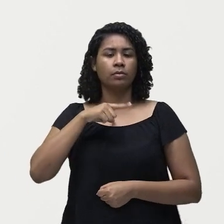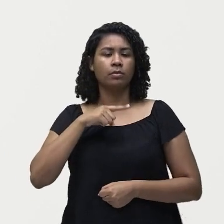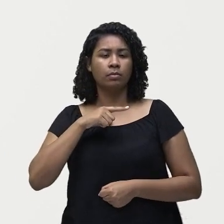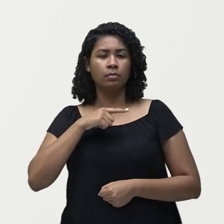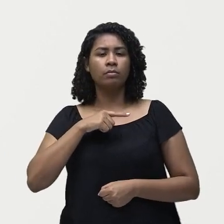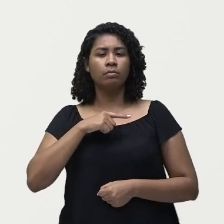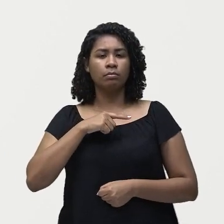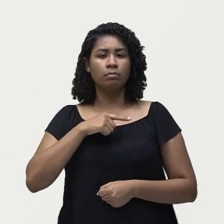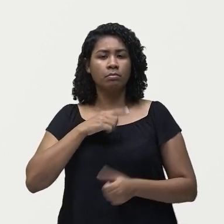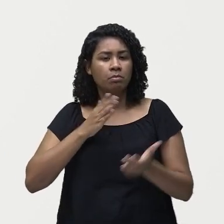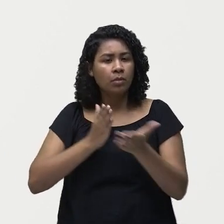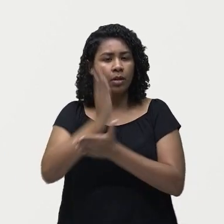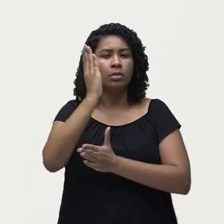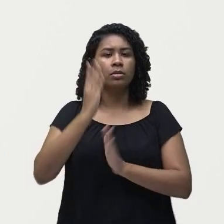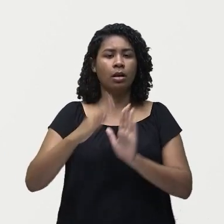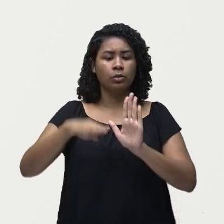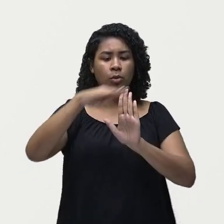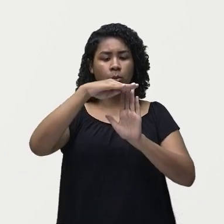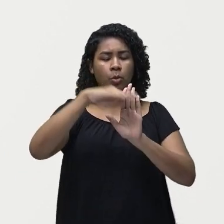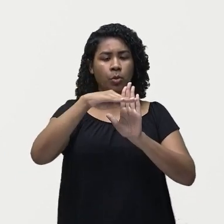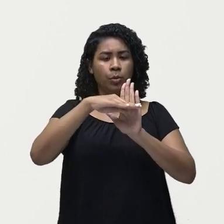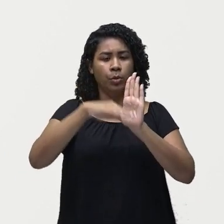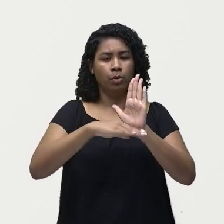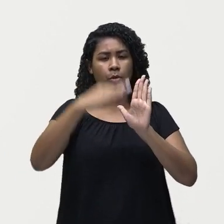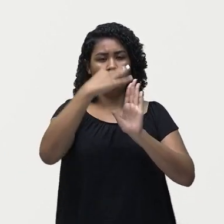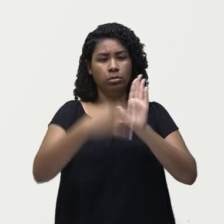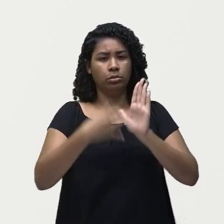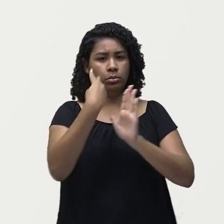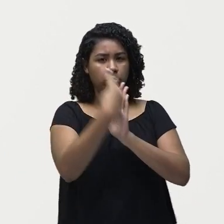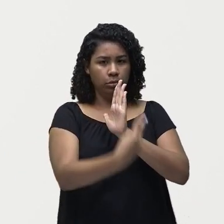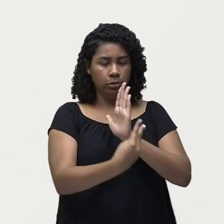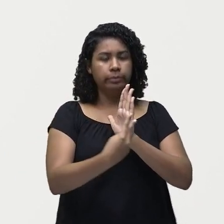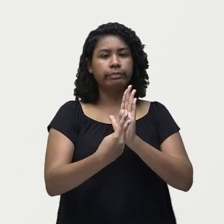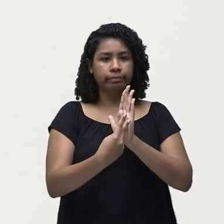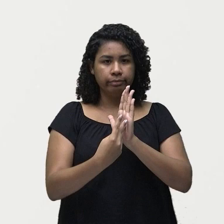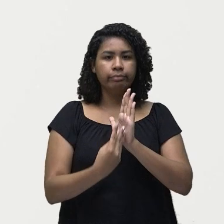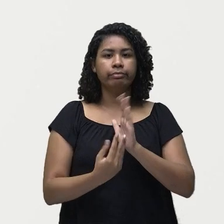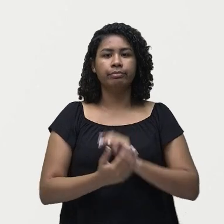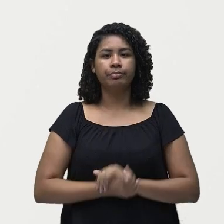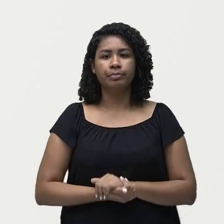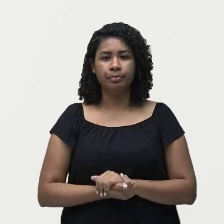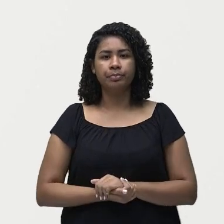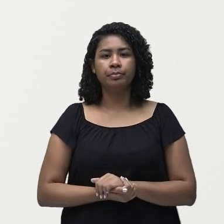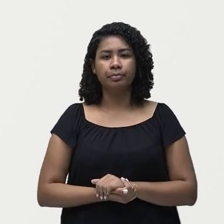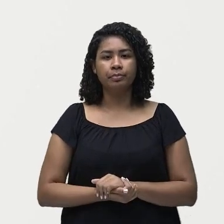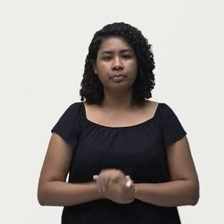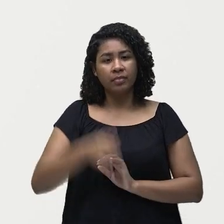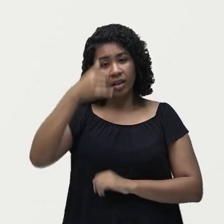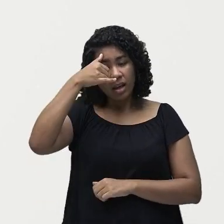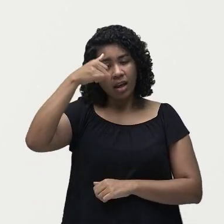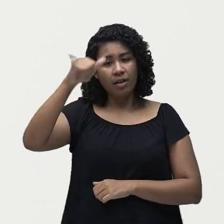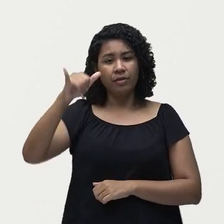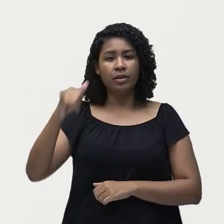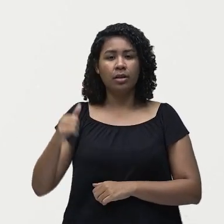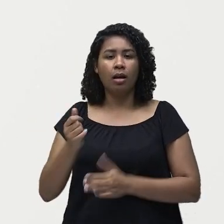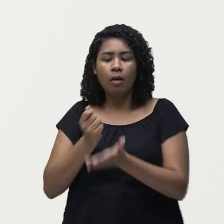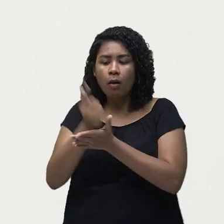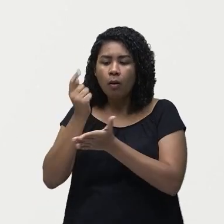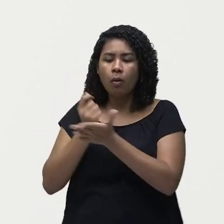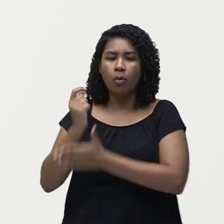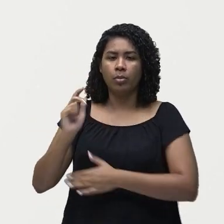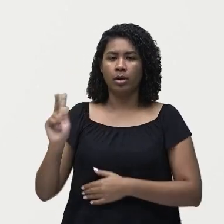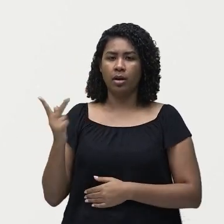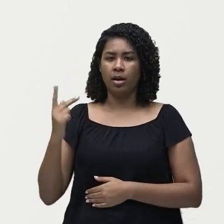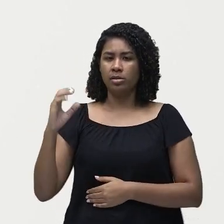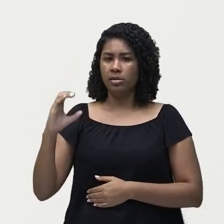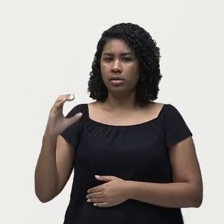cronograma para a redução do consumo de HCF6 no Brasil. O consumo ali,